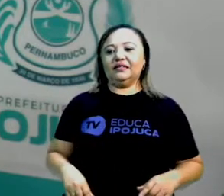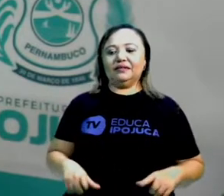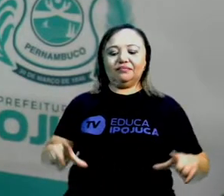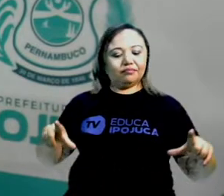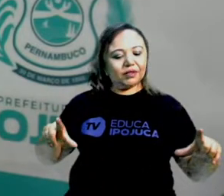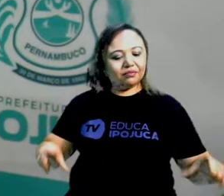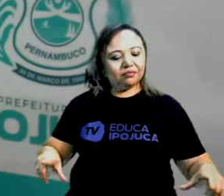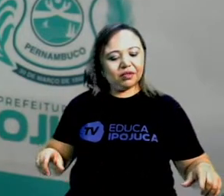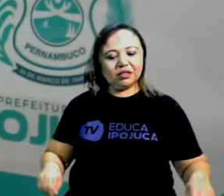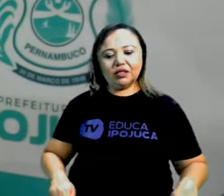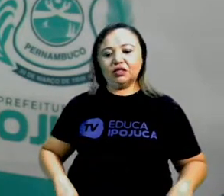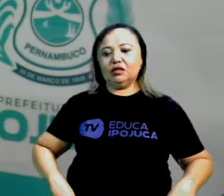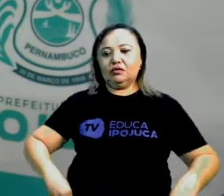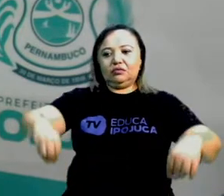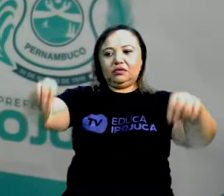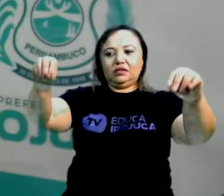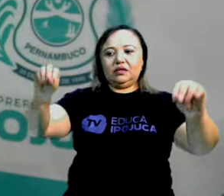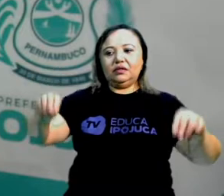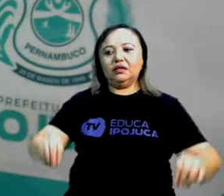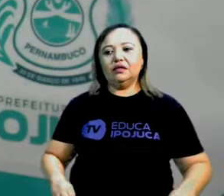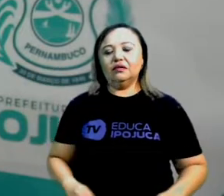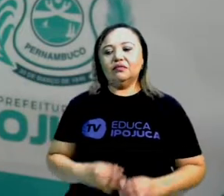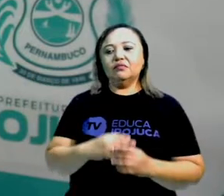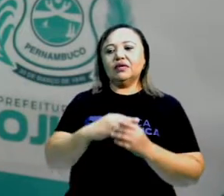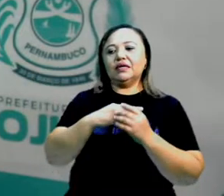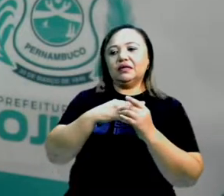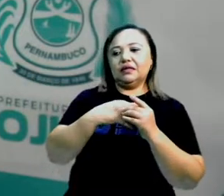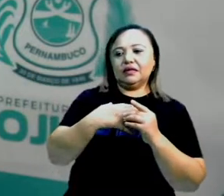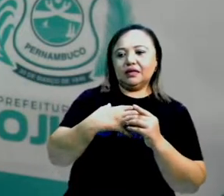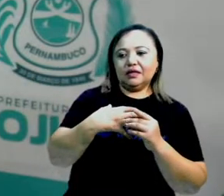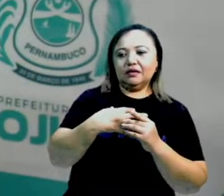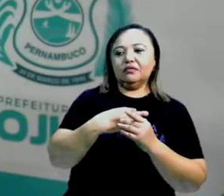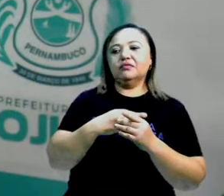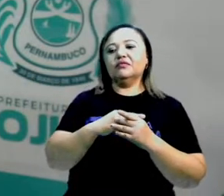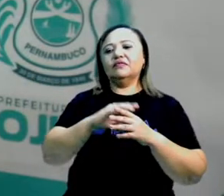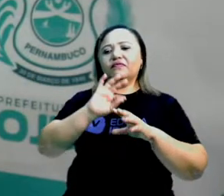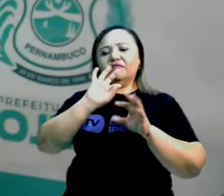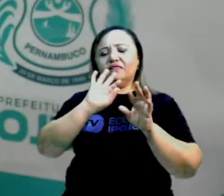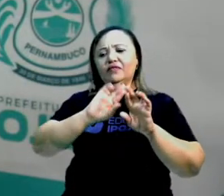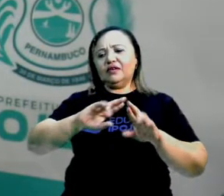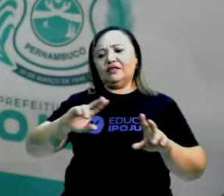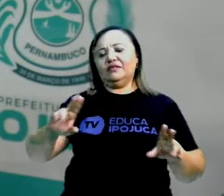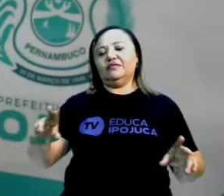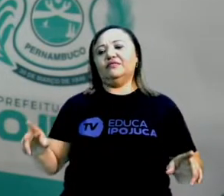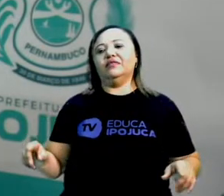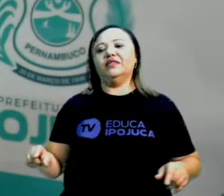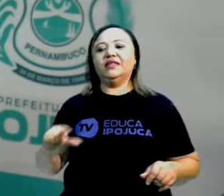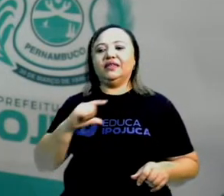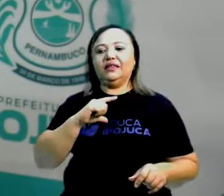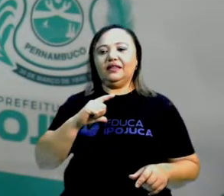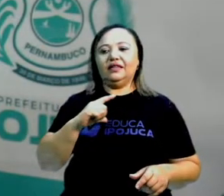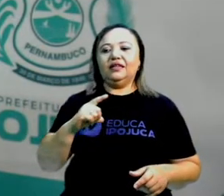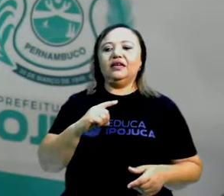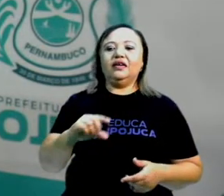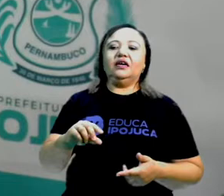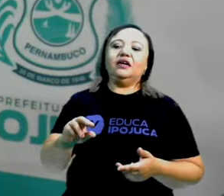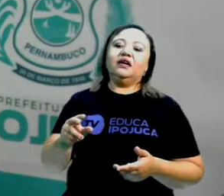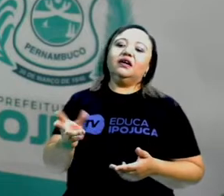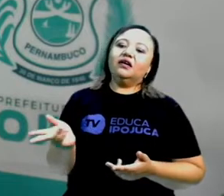lençol, um anel, tem várias coisas. Vamos aprender junto?